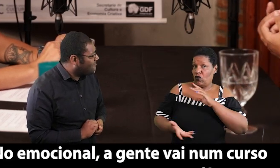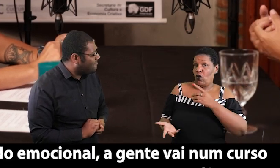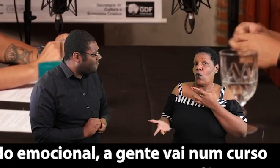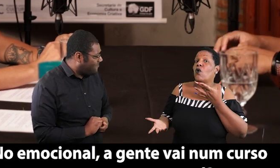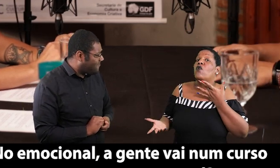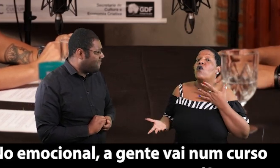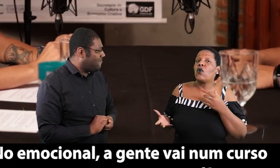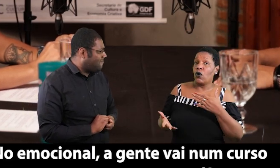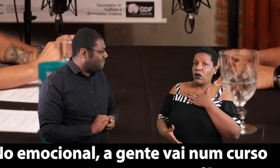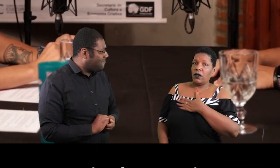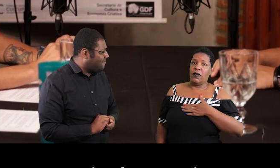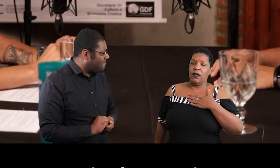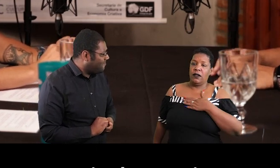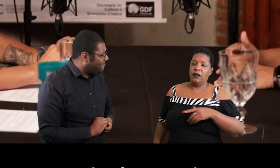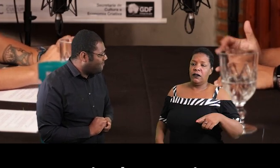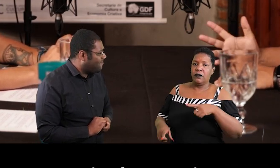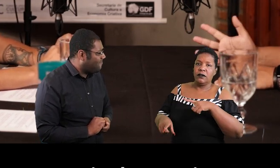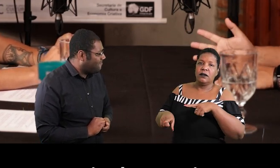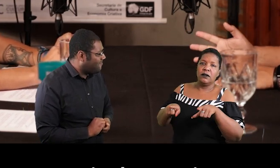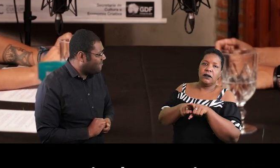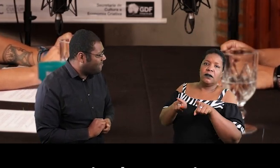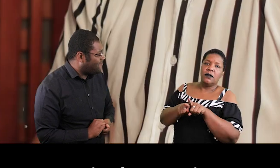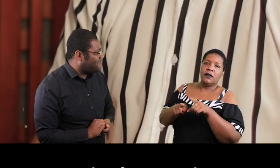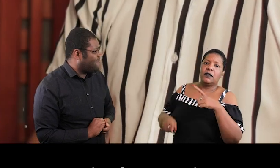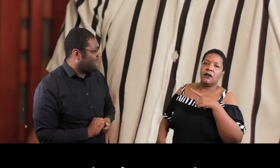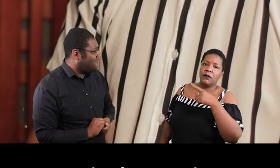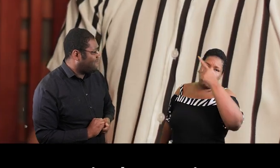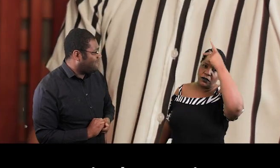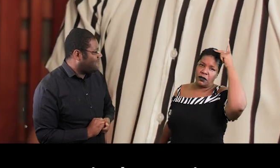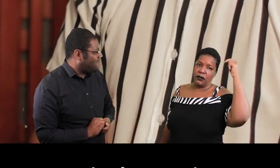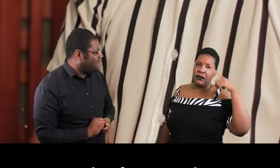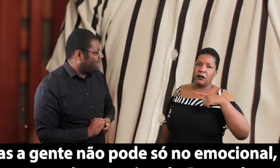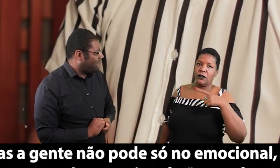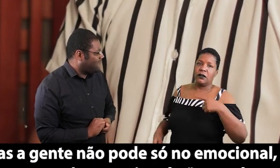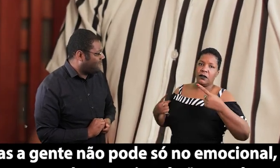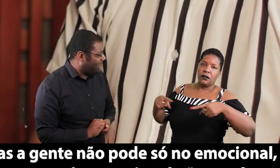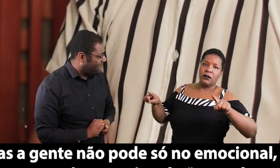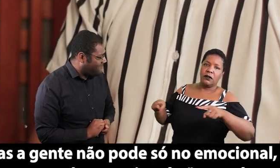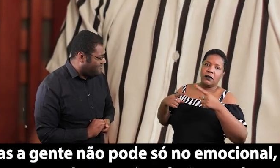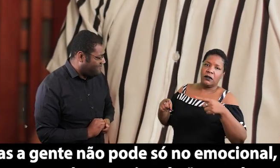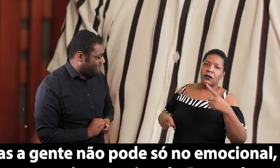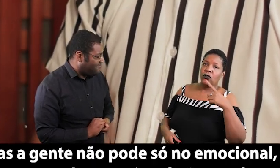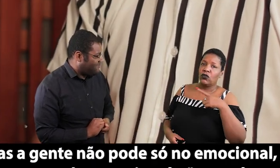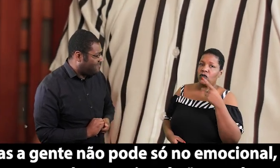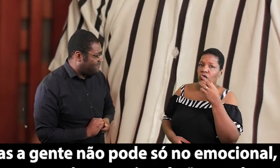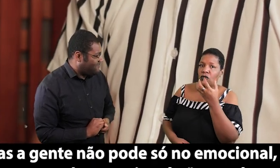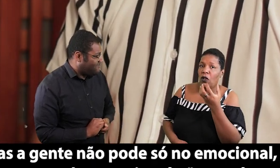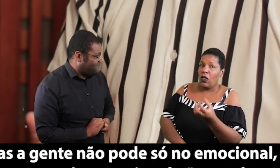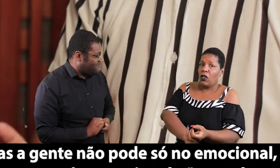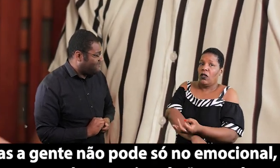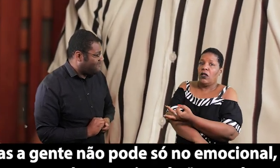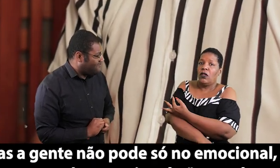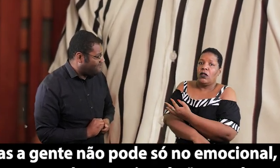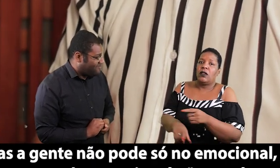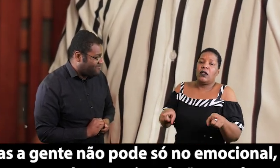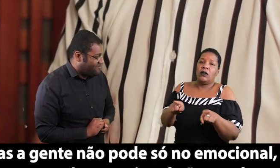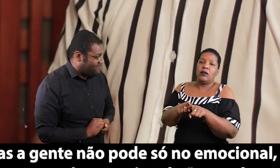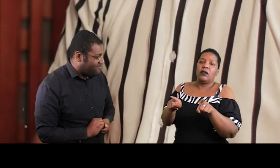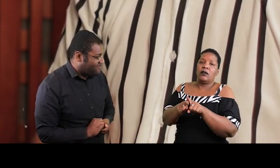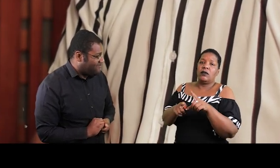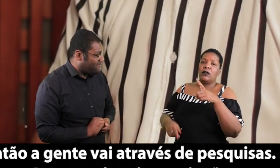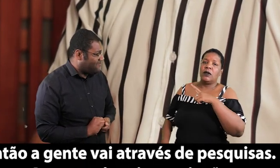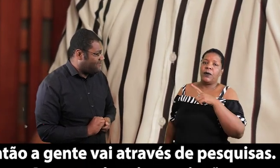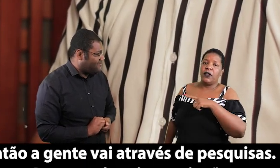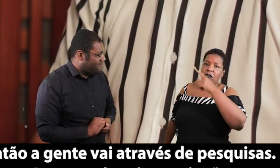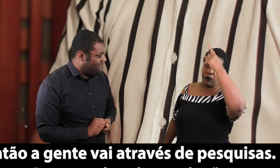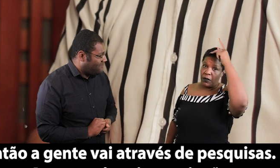gente gosta, né? Eu gosto muito de tocar o instrumento... Mas a gente não pode só no emocional, porque só o emocional não vende.